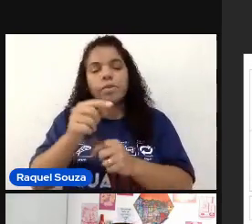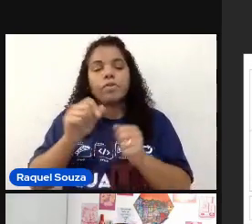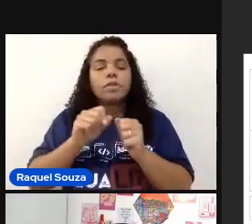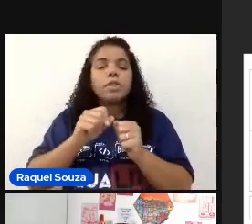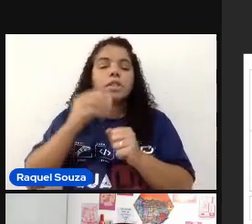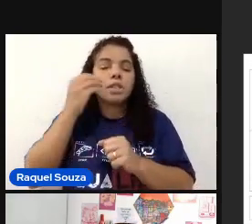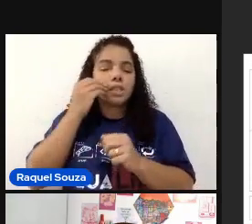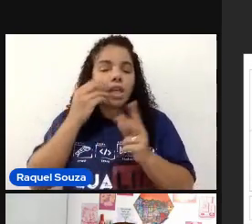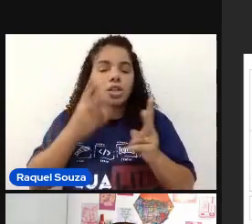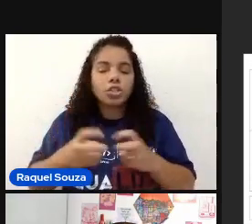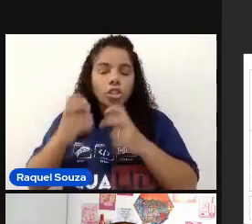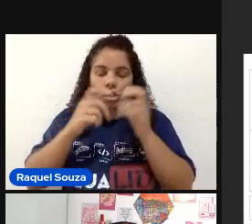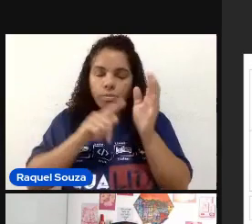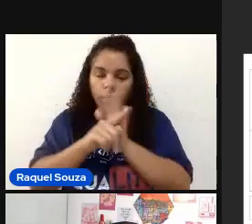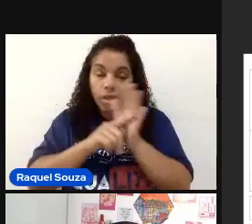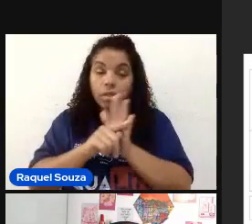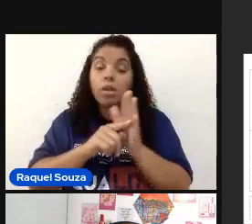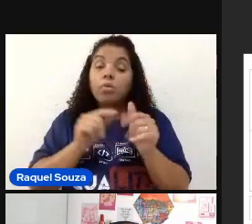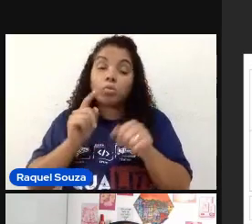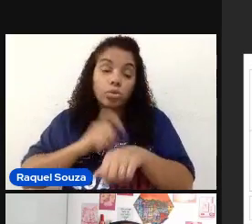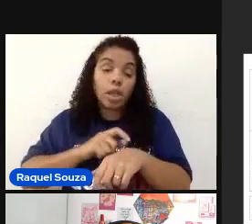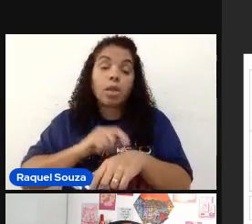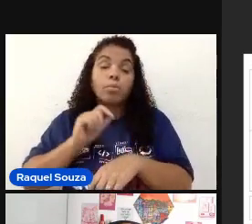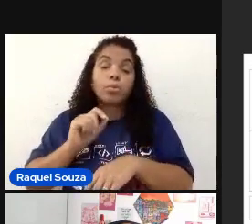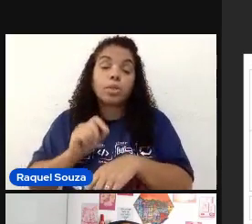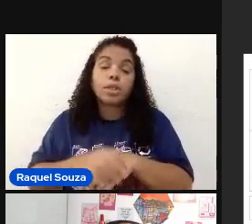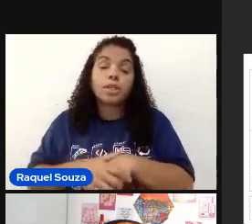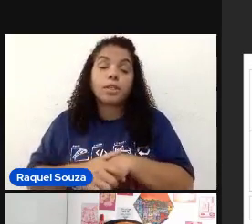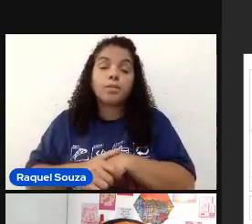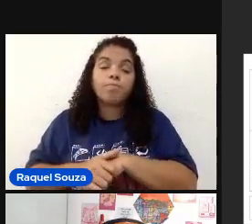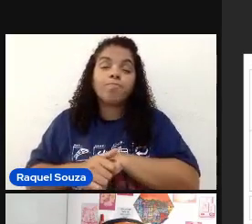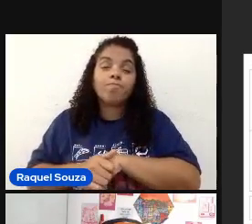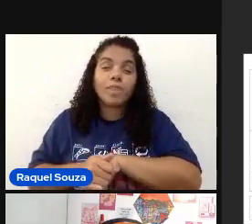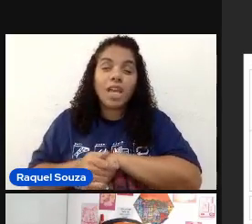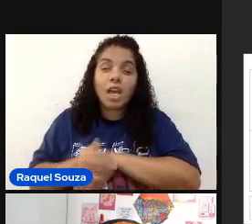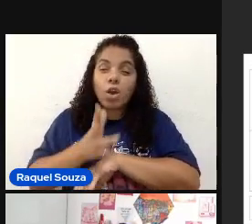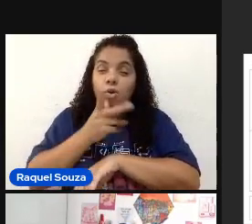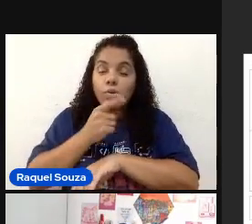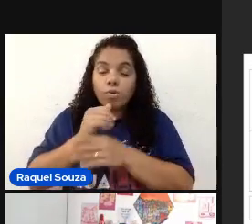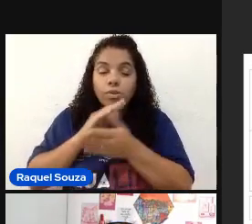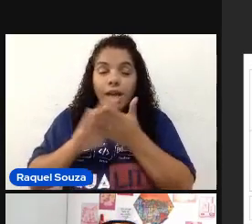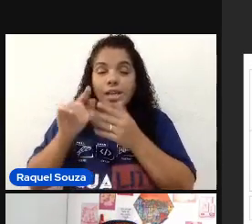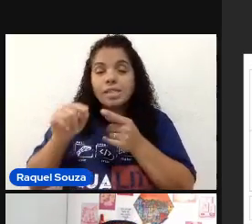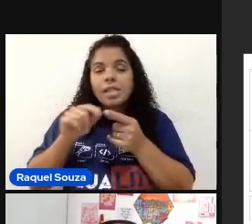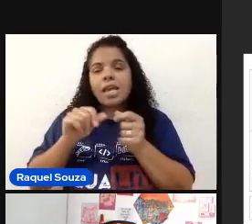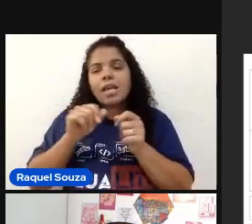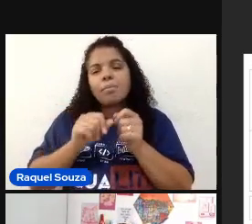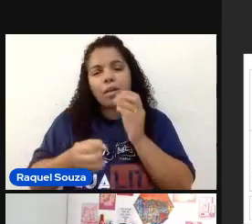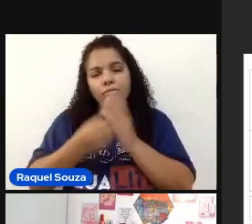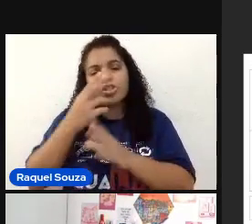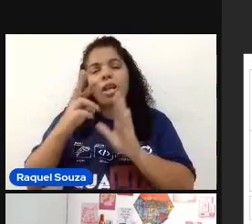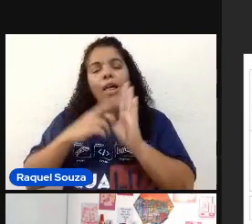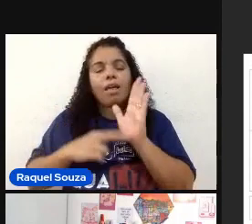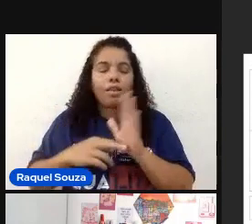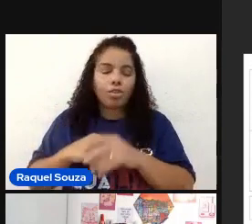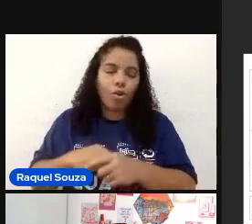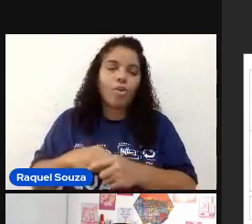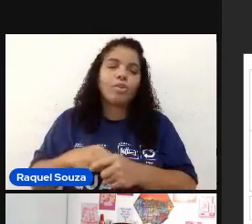exploratório, o tempo que eu gastei para gerar os relatórios,